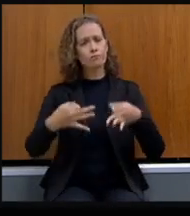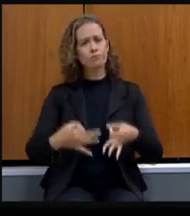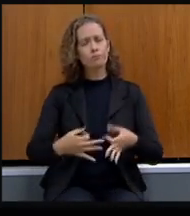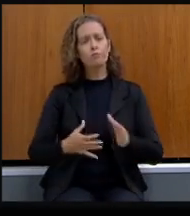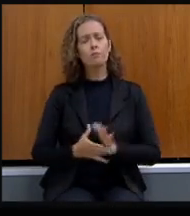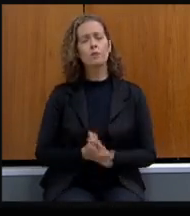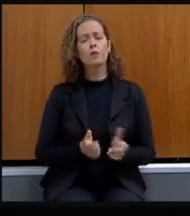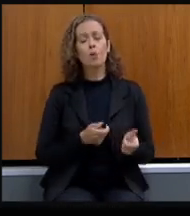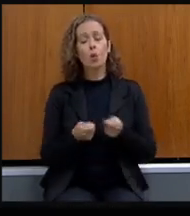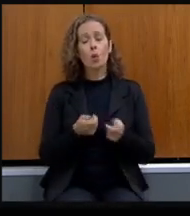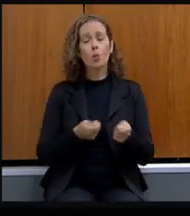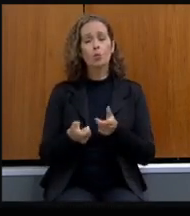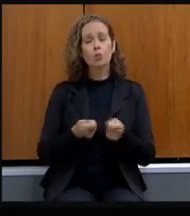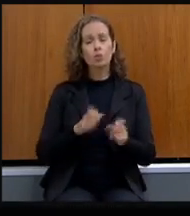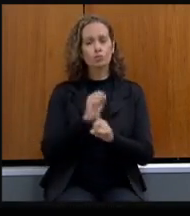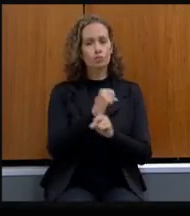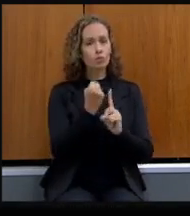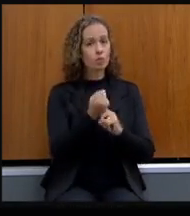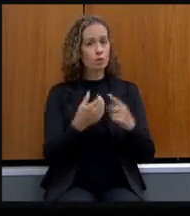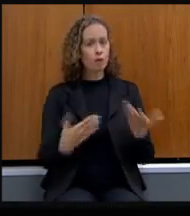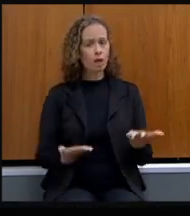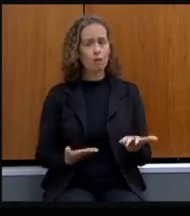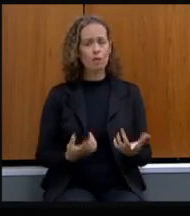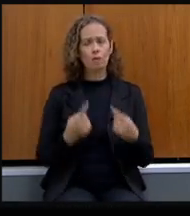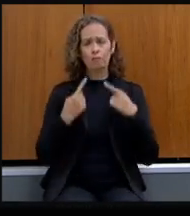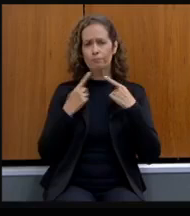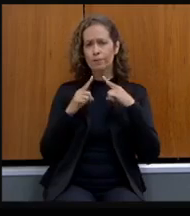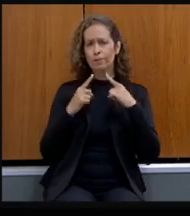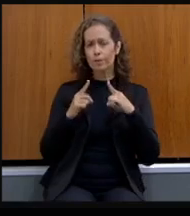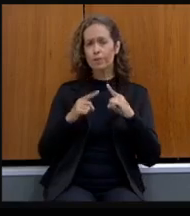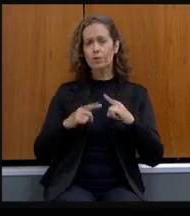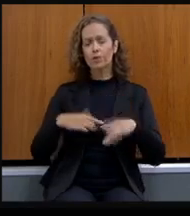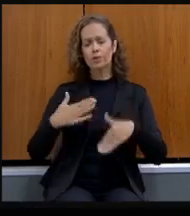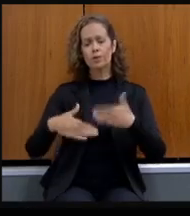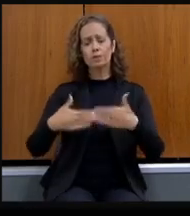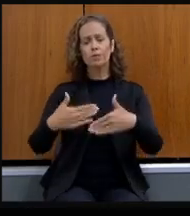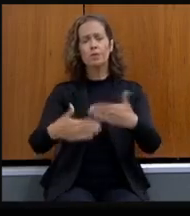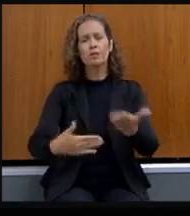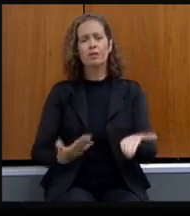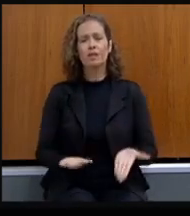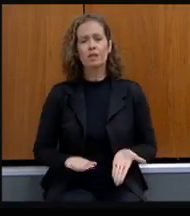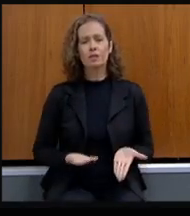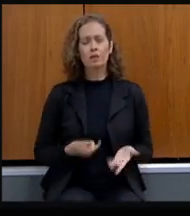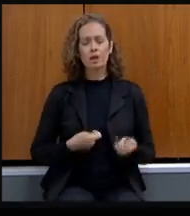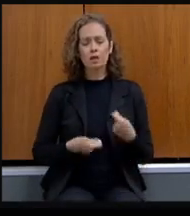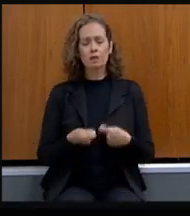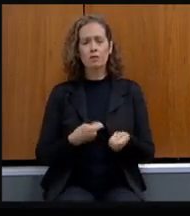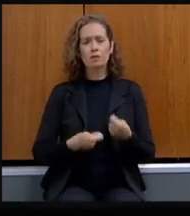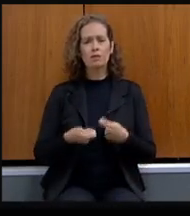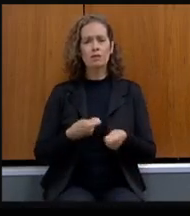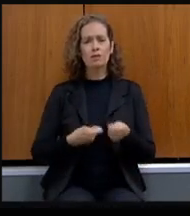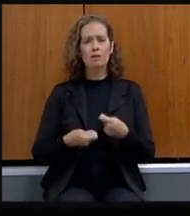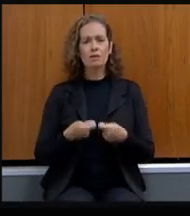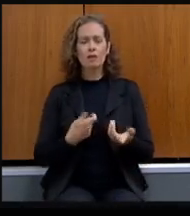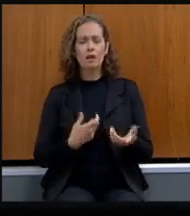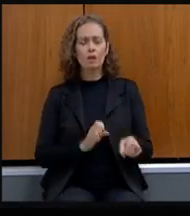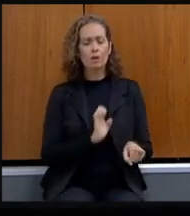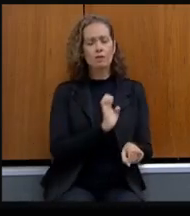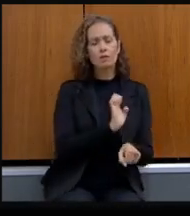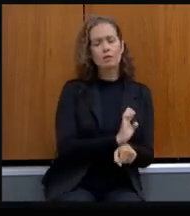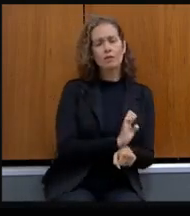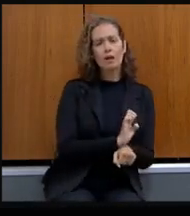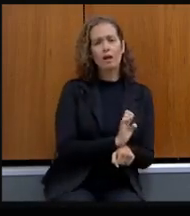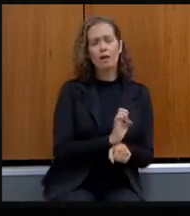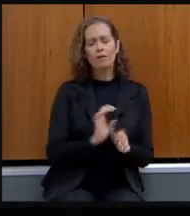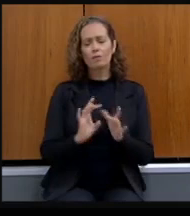amplo controle social então a minha crítica nesse processo é que ficou negociar com base é entre estado e